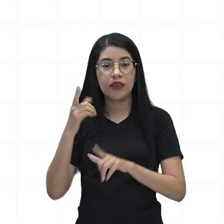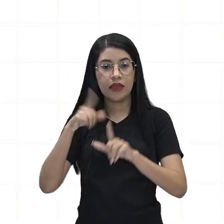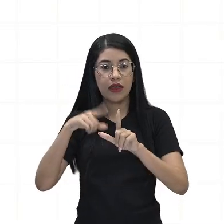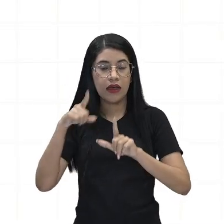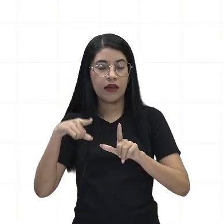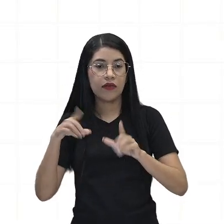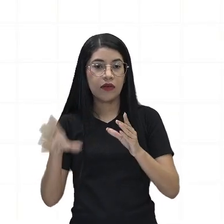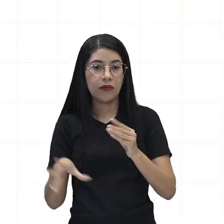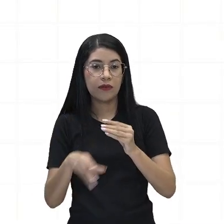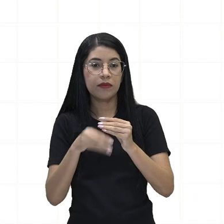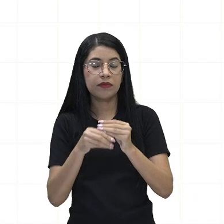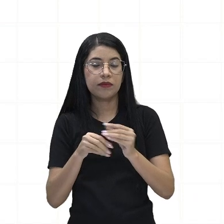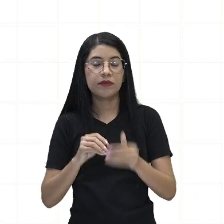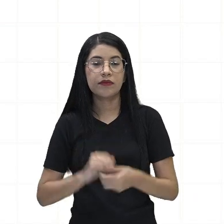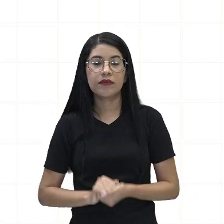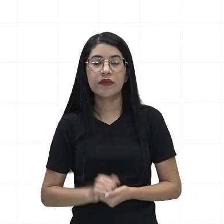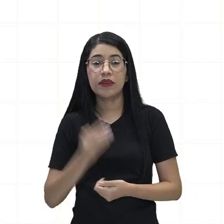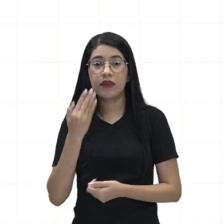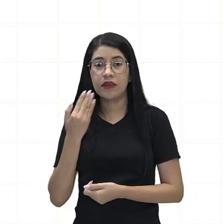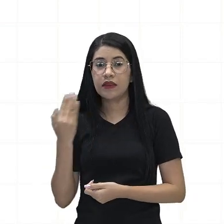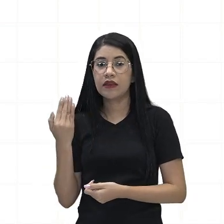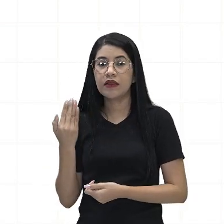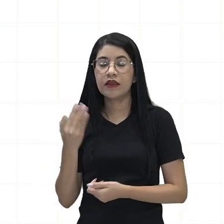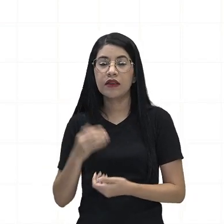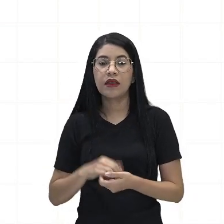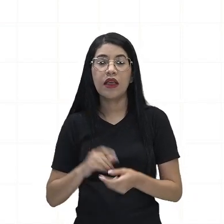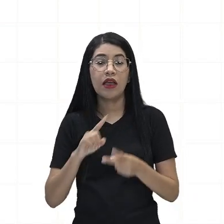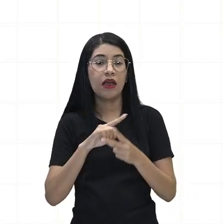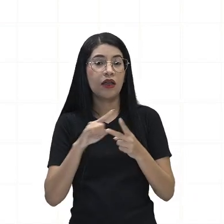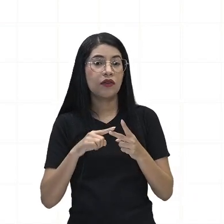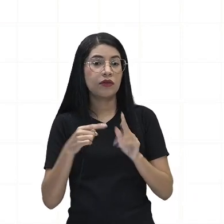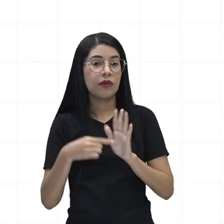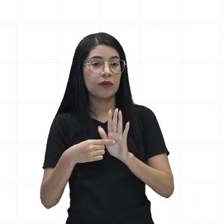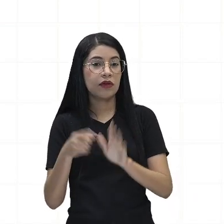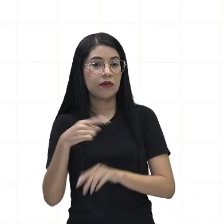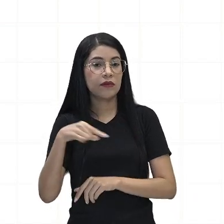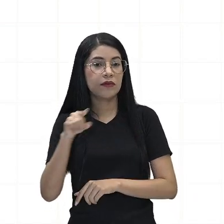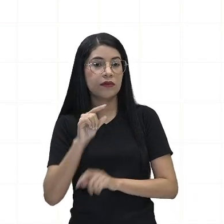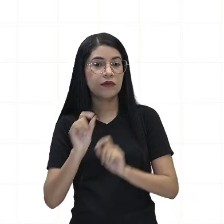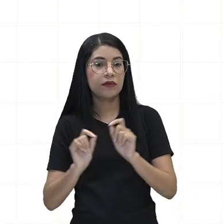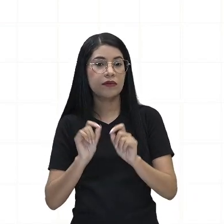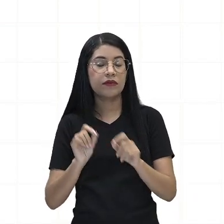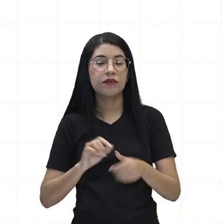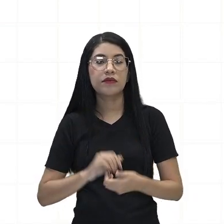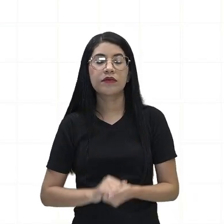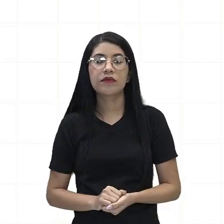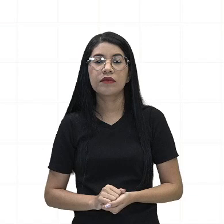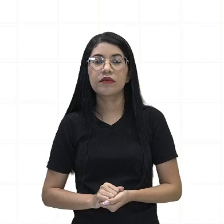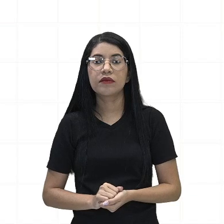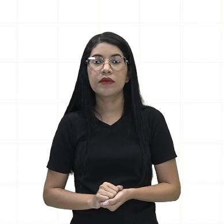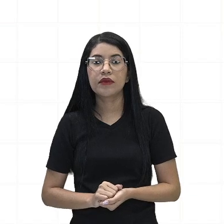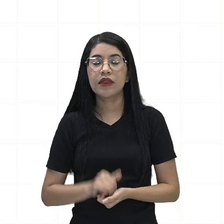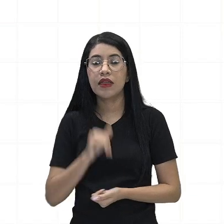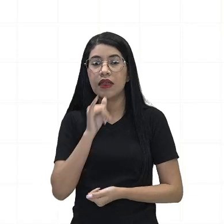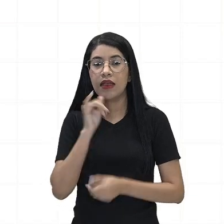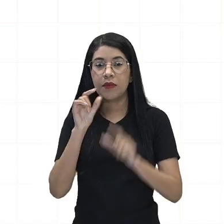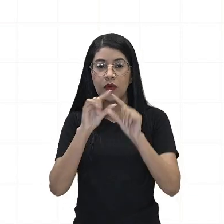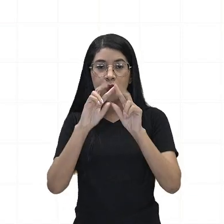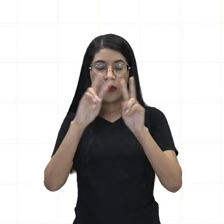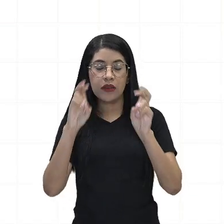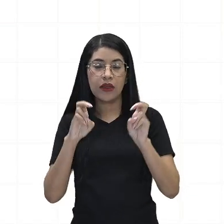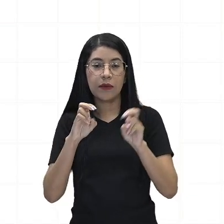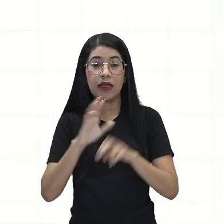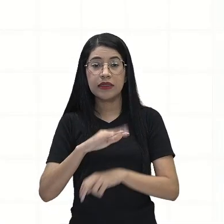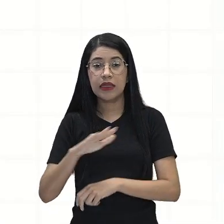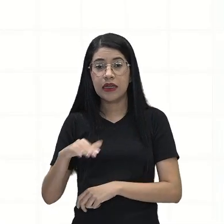informações, tá bom? Nesse infográfico, olha, eu trouxe dois para vocês observarem. Nós temos as crianças na população brasileira, né?